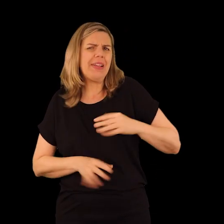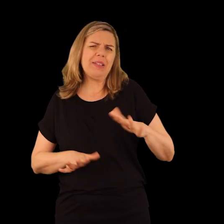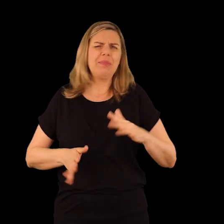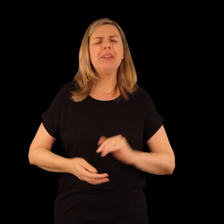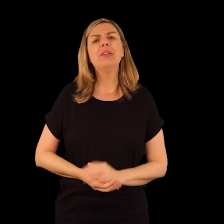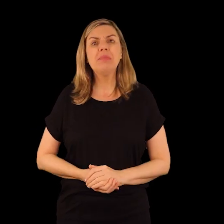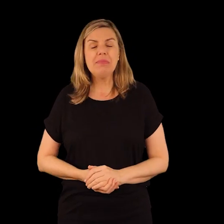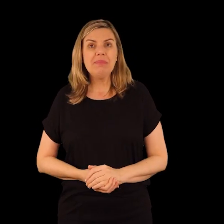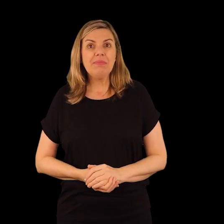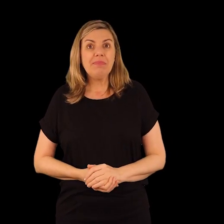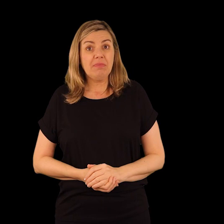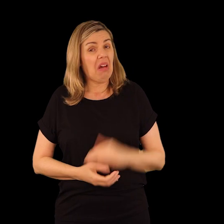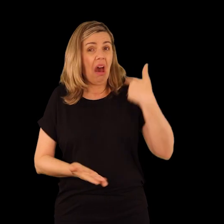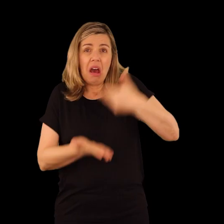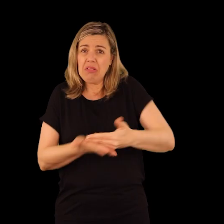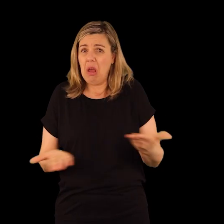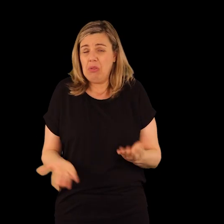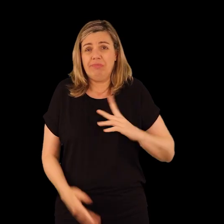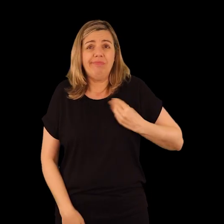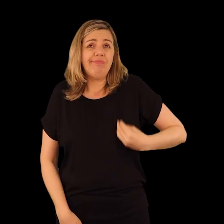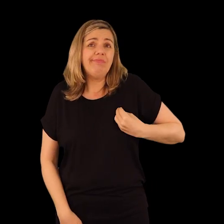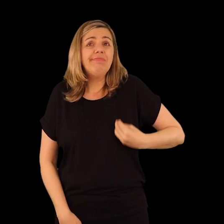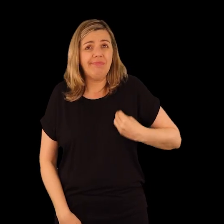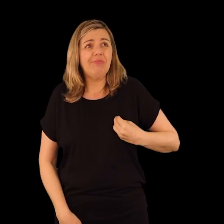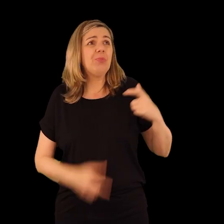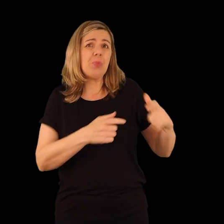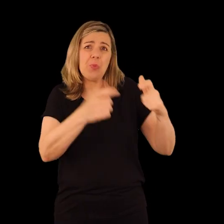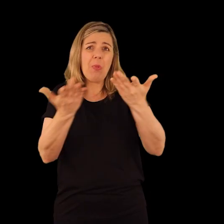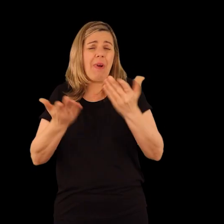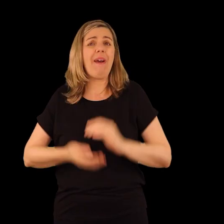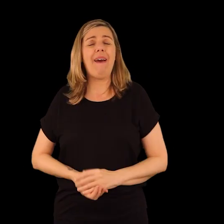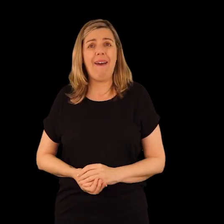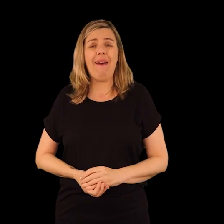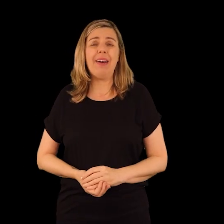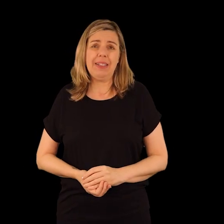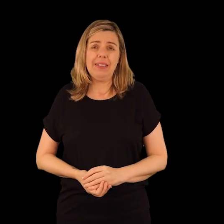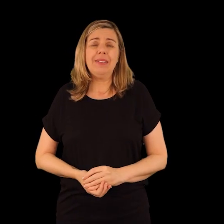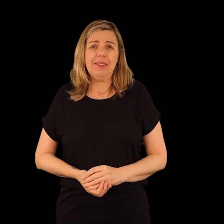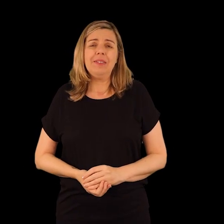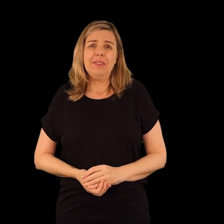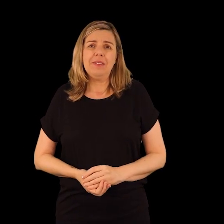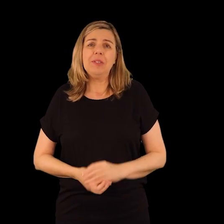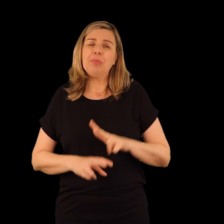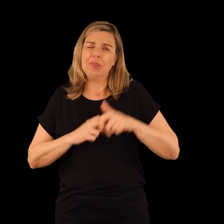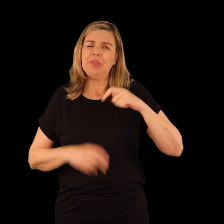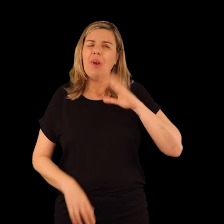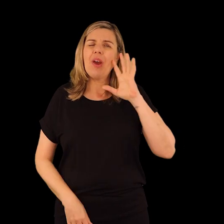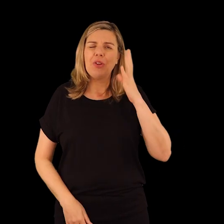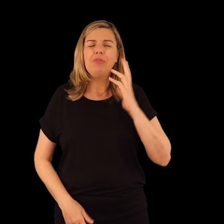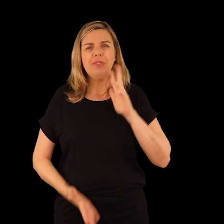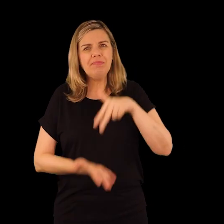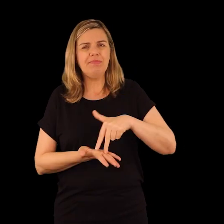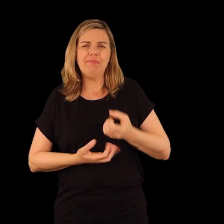assim. Né? E isso existe até hoje, né, nesses lugares, né? E é por isso que eu decidi falar também,